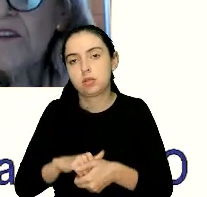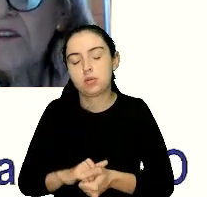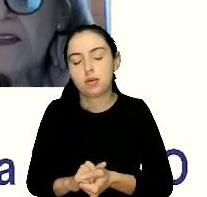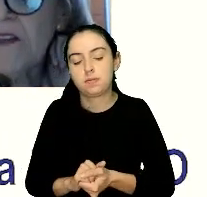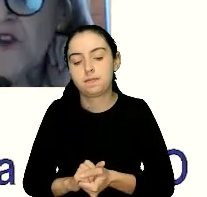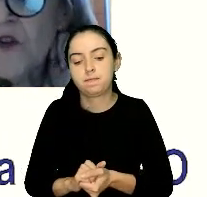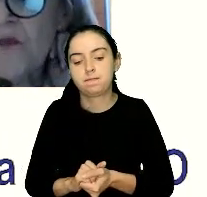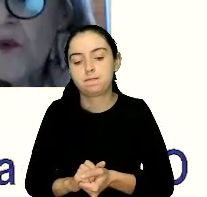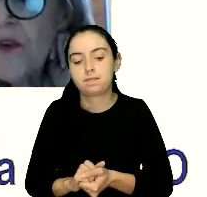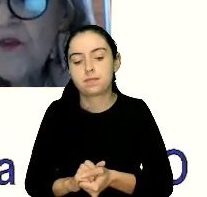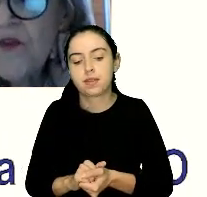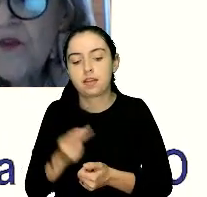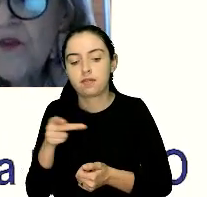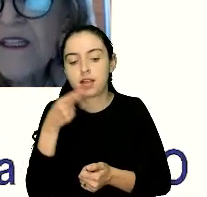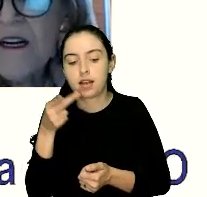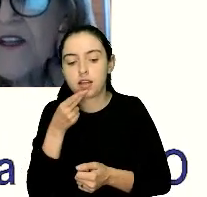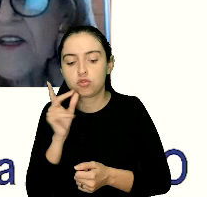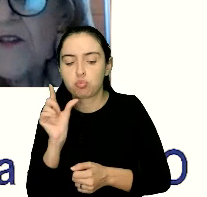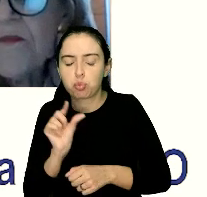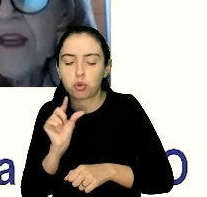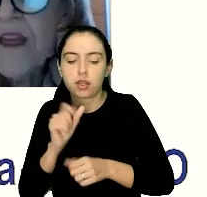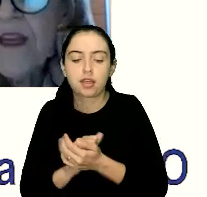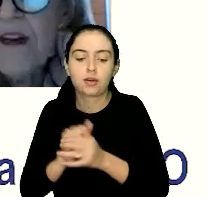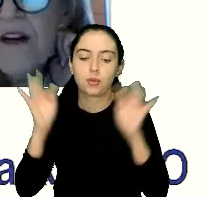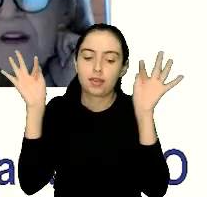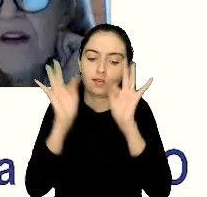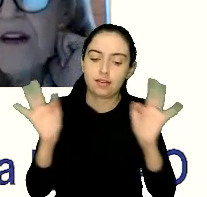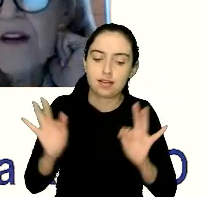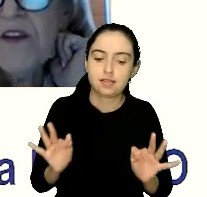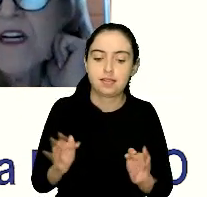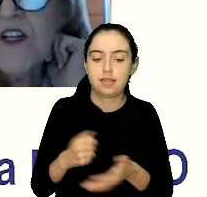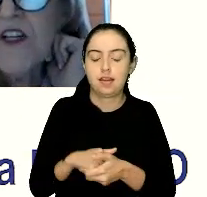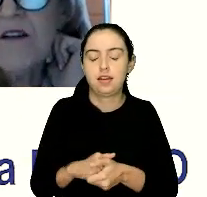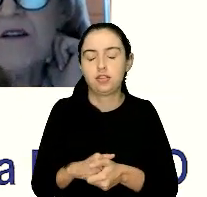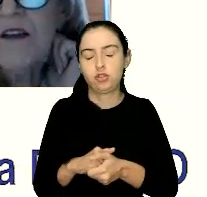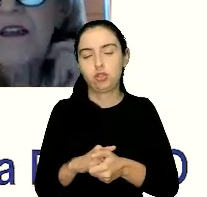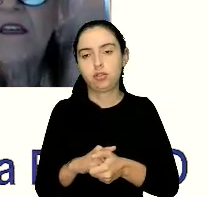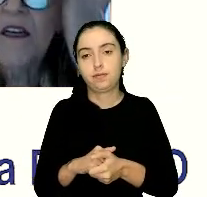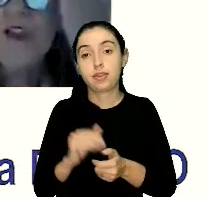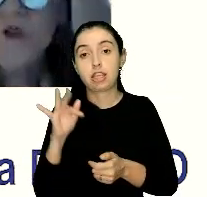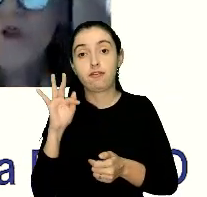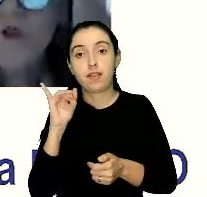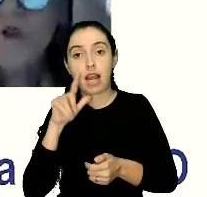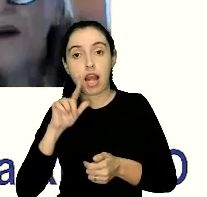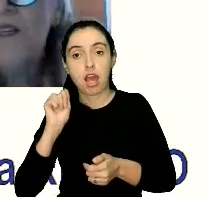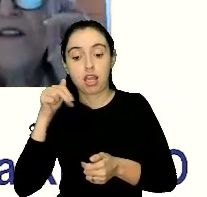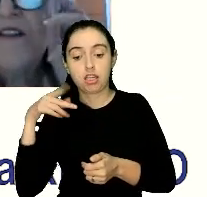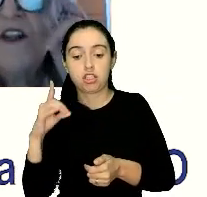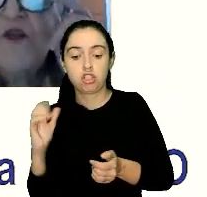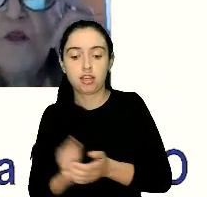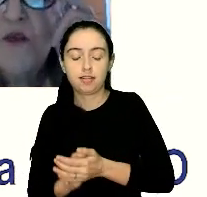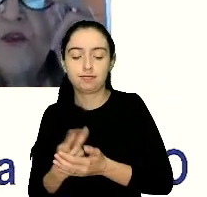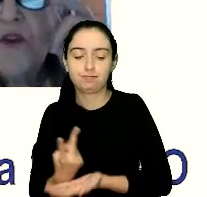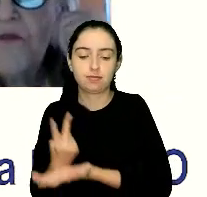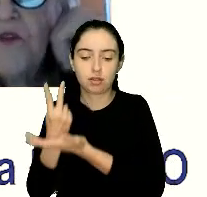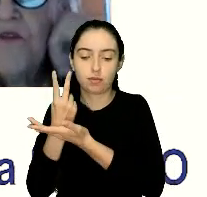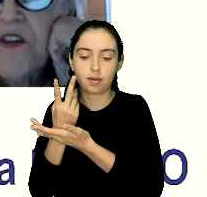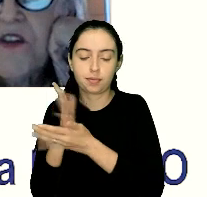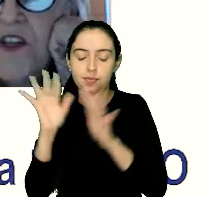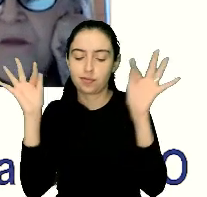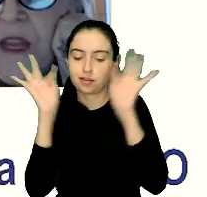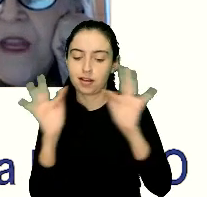aí a gente vai falar só um pouquinho da felicidade. A Finlândia, que ganhou o país mais feliz do